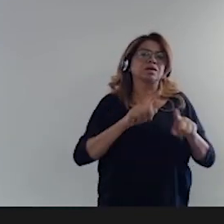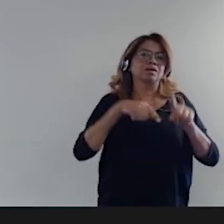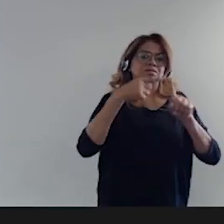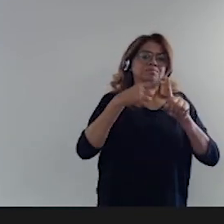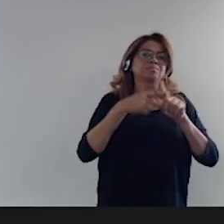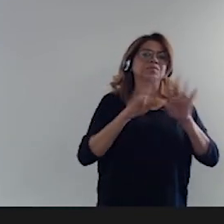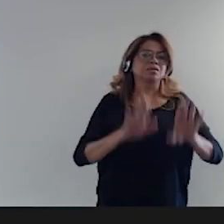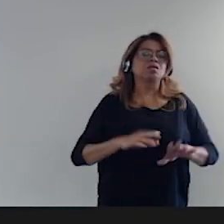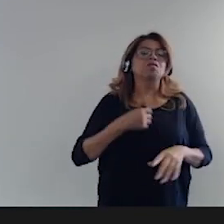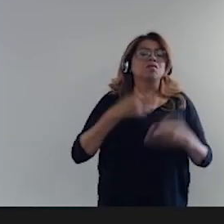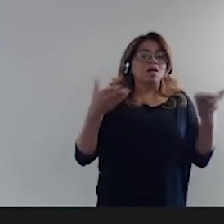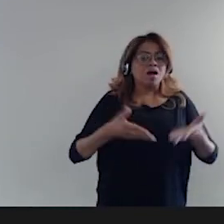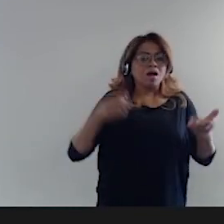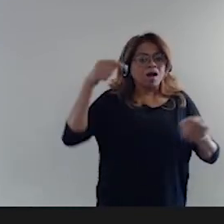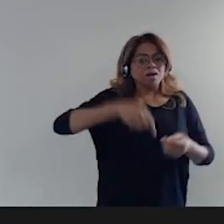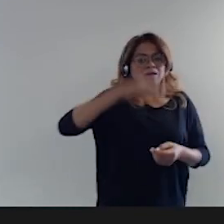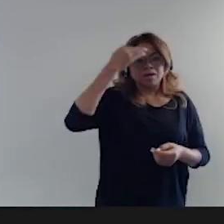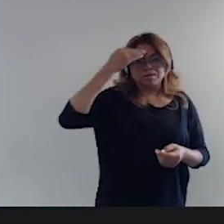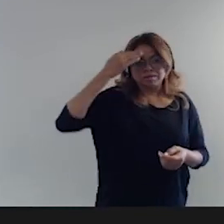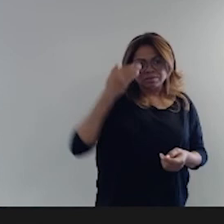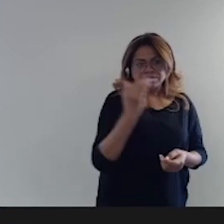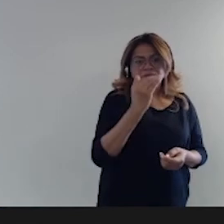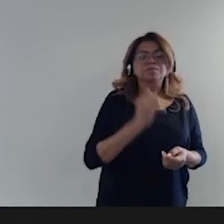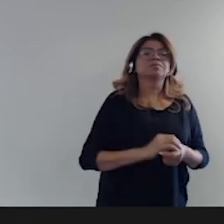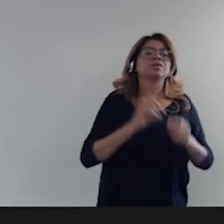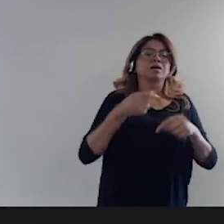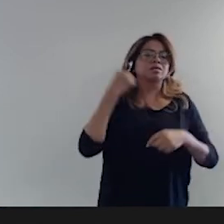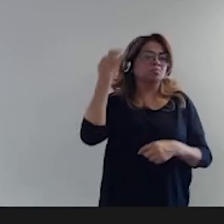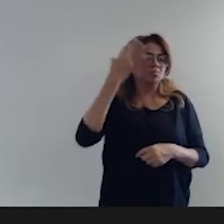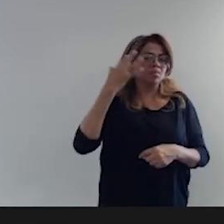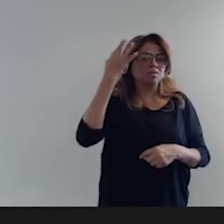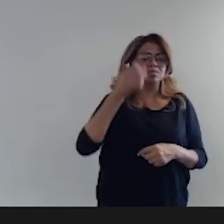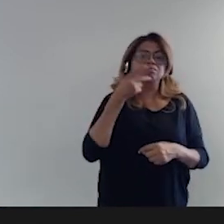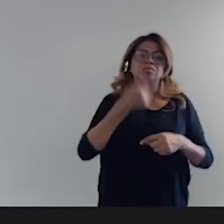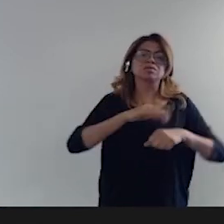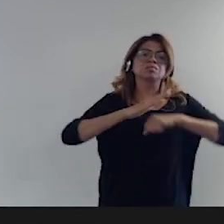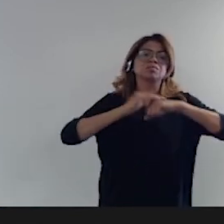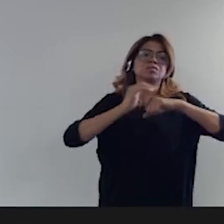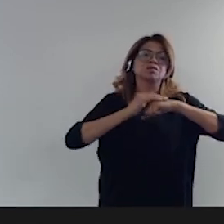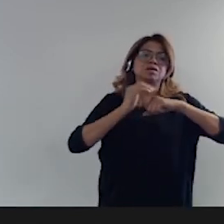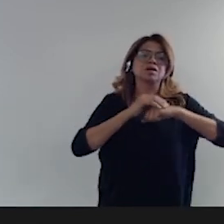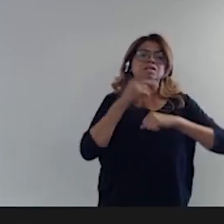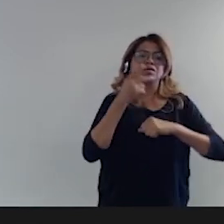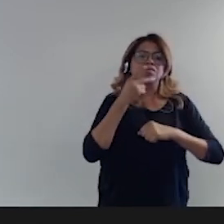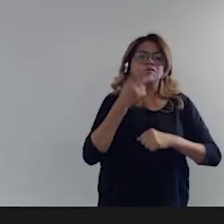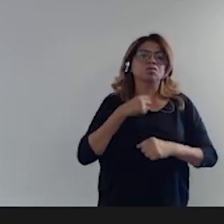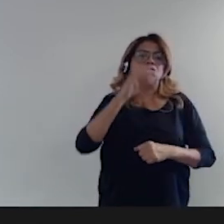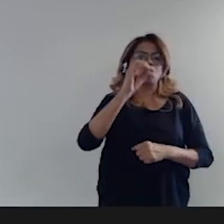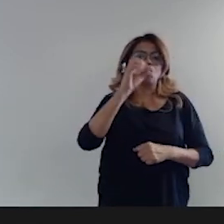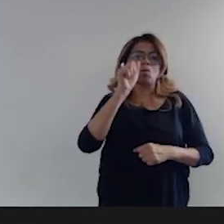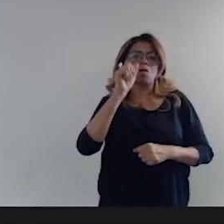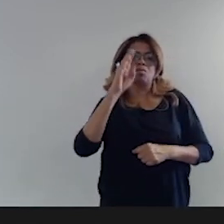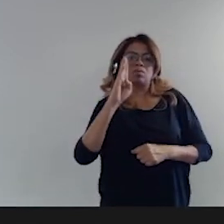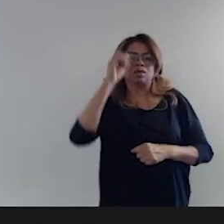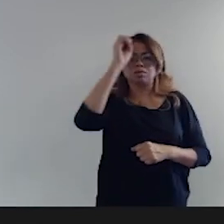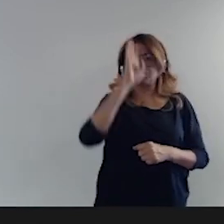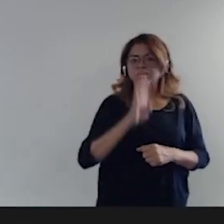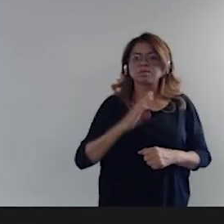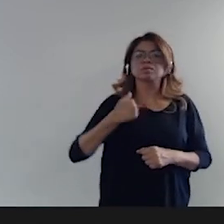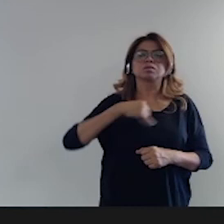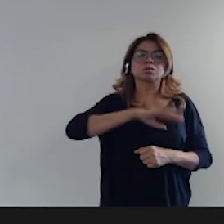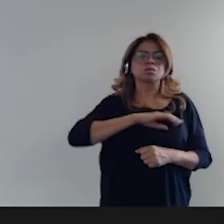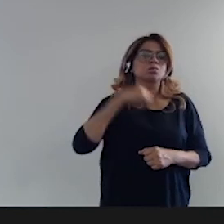Barroso. Portanto, fica a gratidão pela palestra e especialmente pelo carinho com a Ordem dos Advogados do Brasil, com a